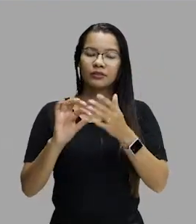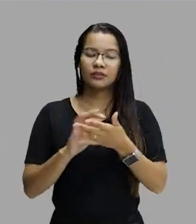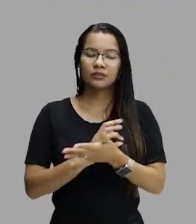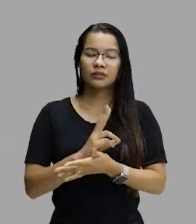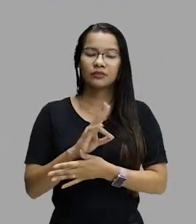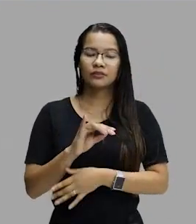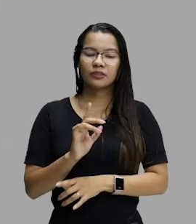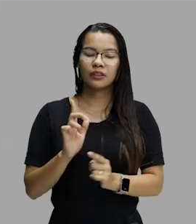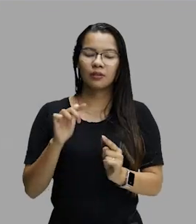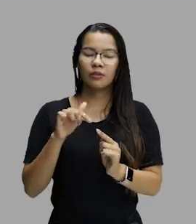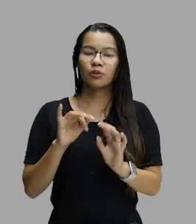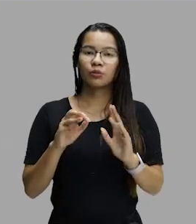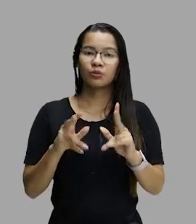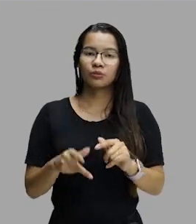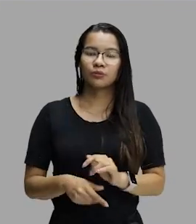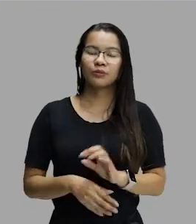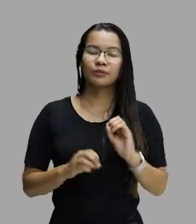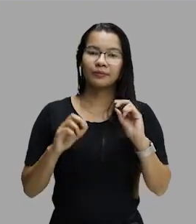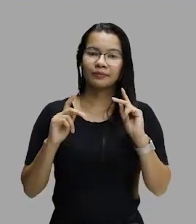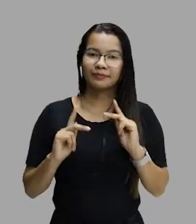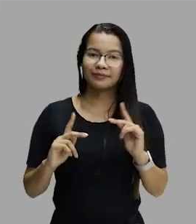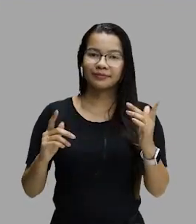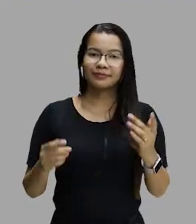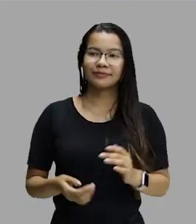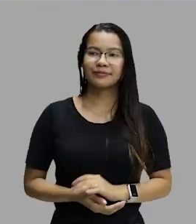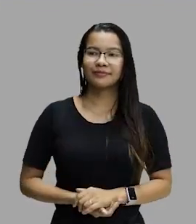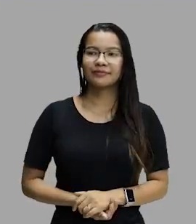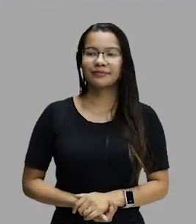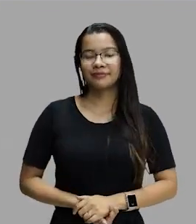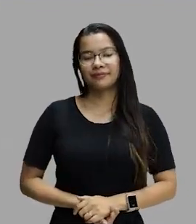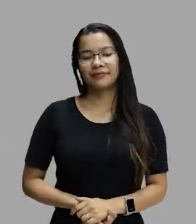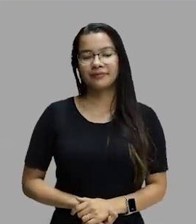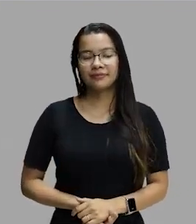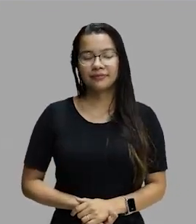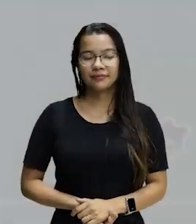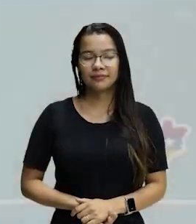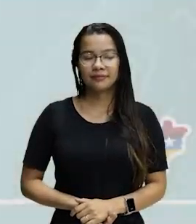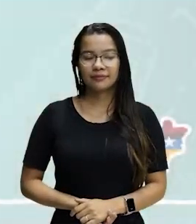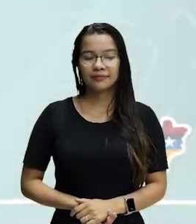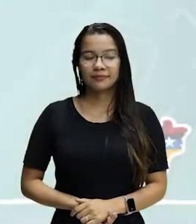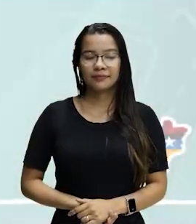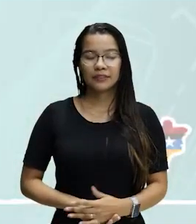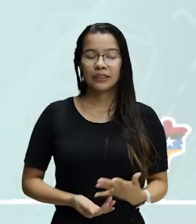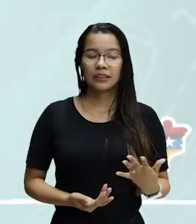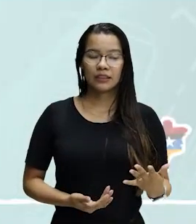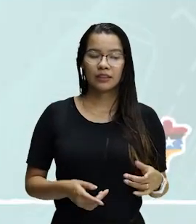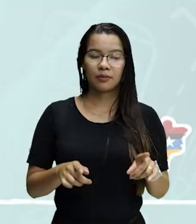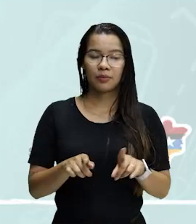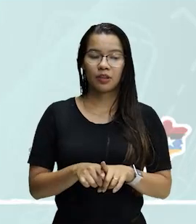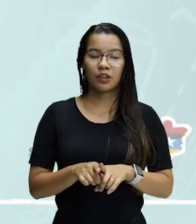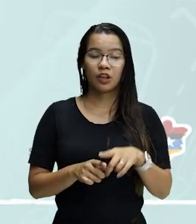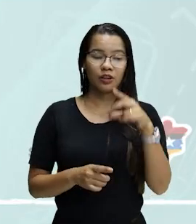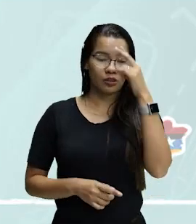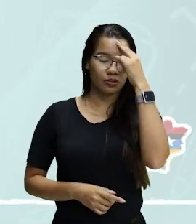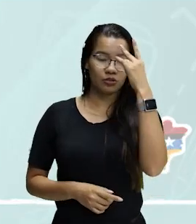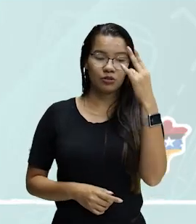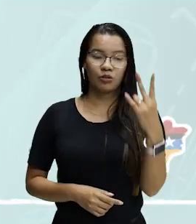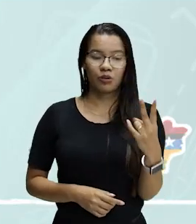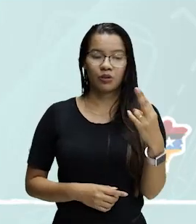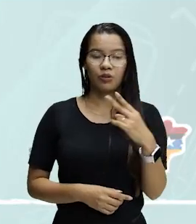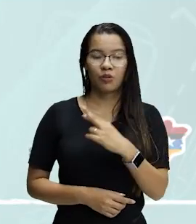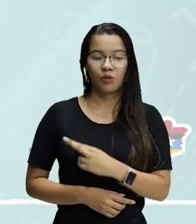determinar tudo isso. Tá bom? Não tem lagartixa nenhuma aqui não, tá? Enredo. O romance conta